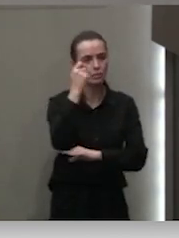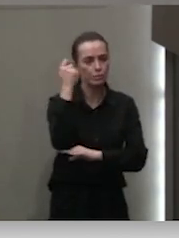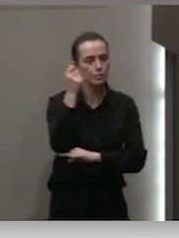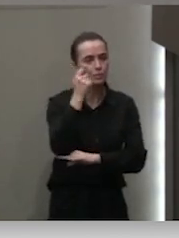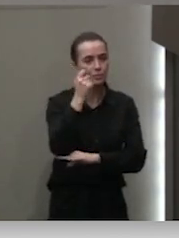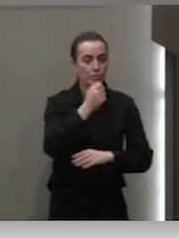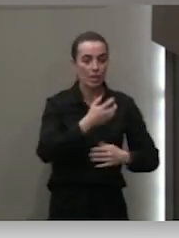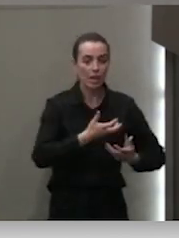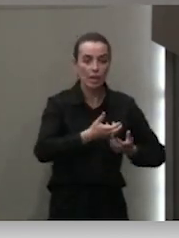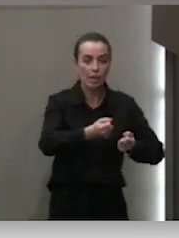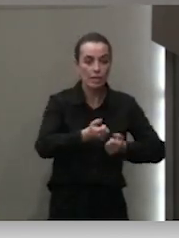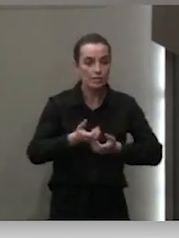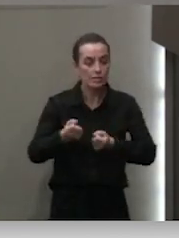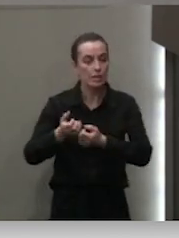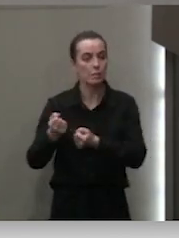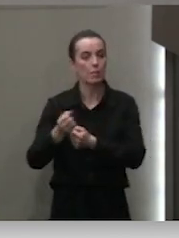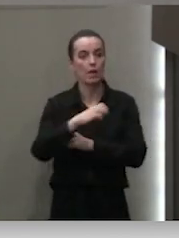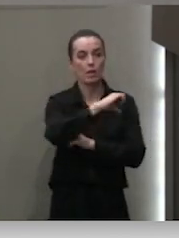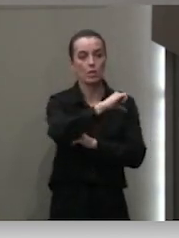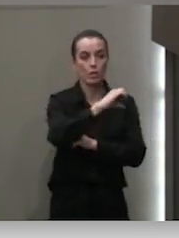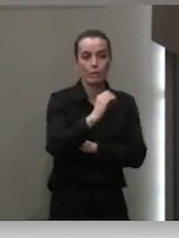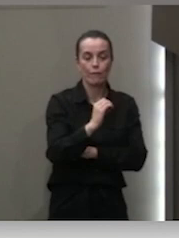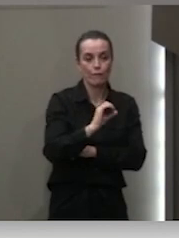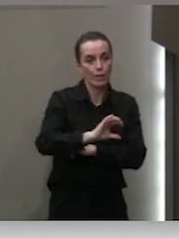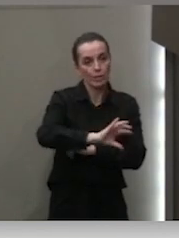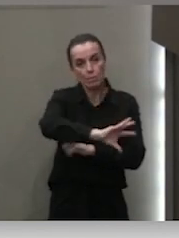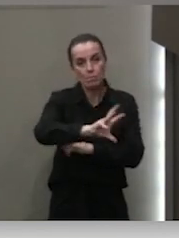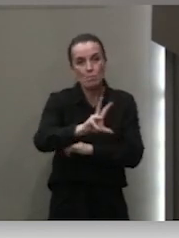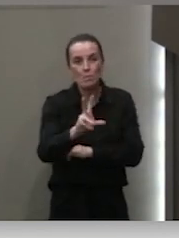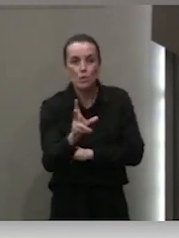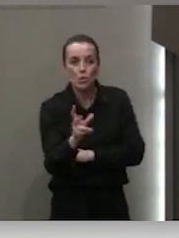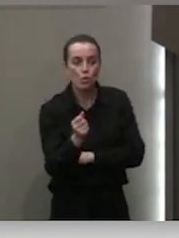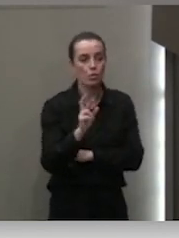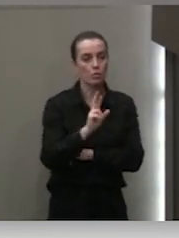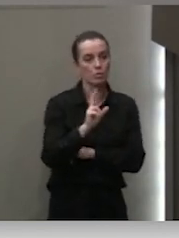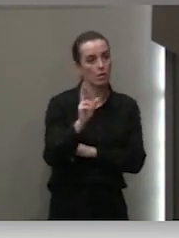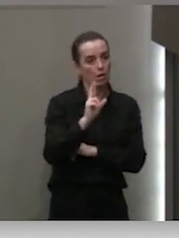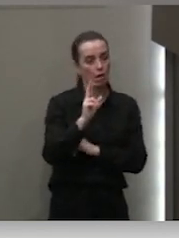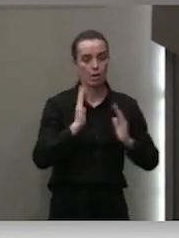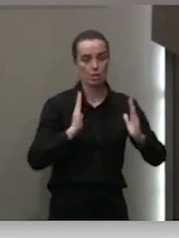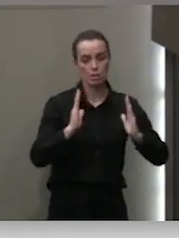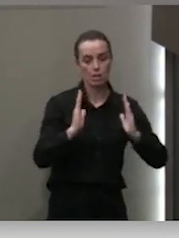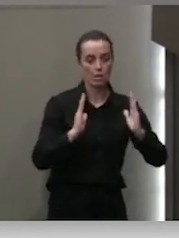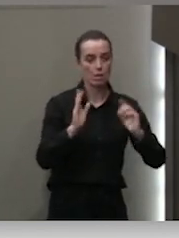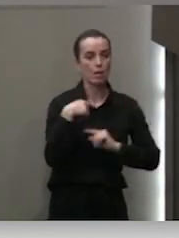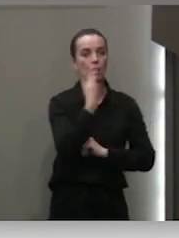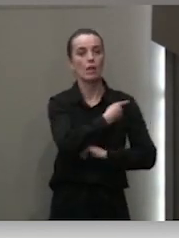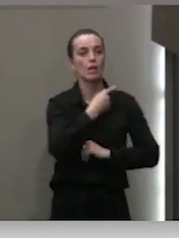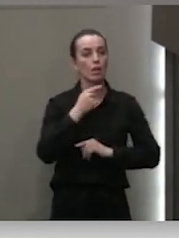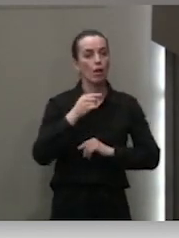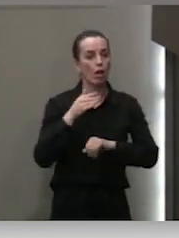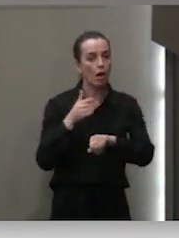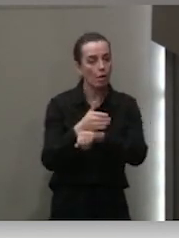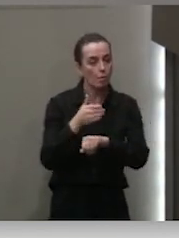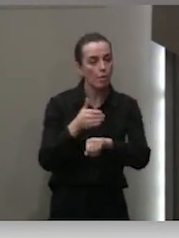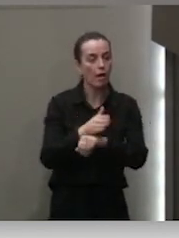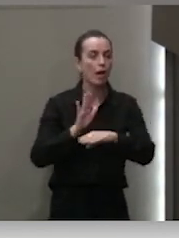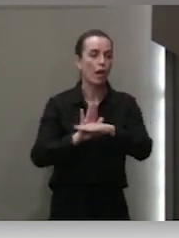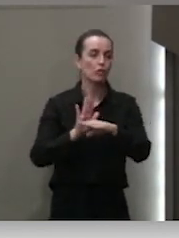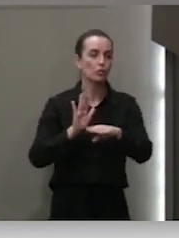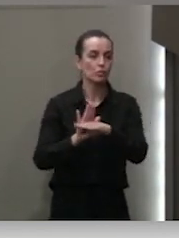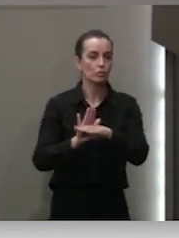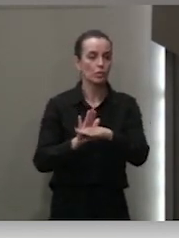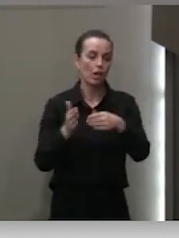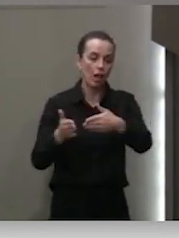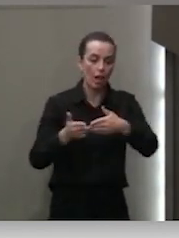receberam em função disso R 90 milhões deais durante os dias que nós ficamos lá prestando serviço para Defesa